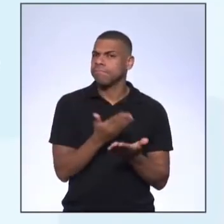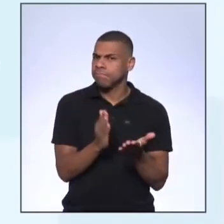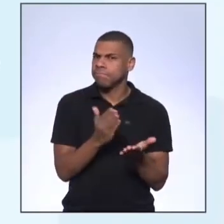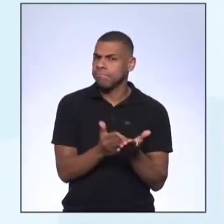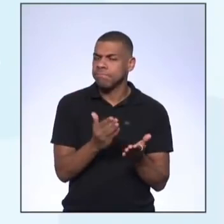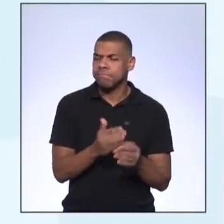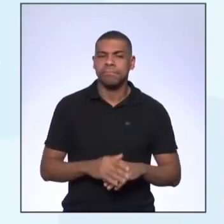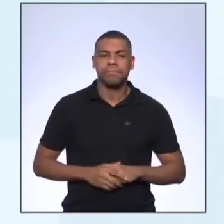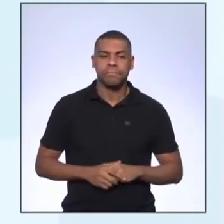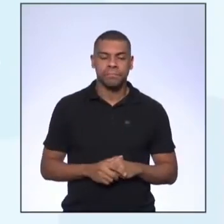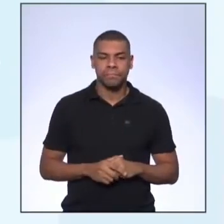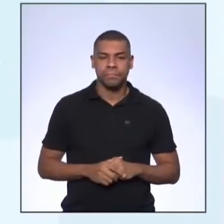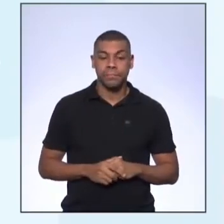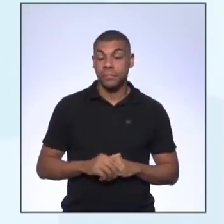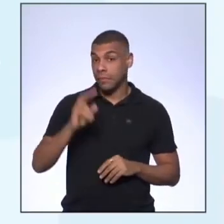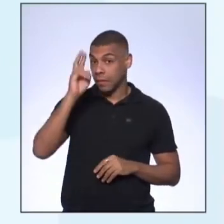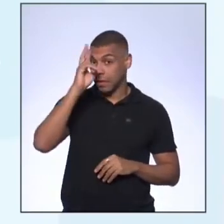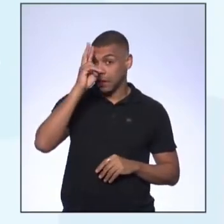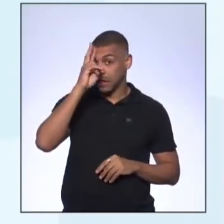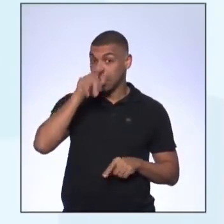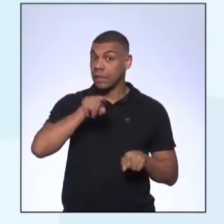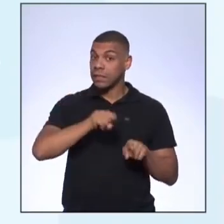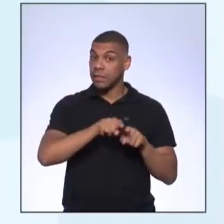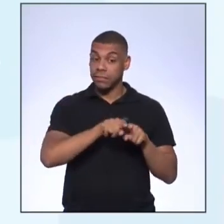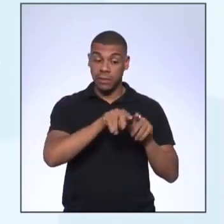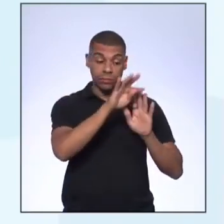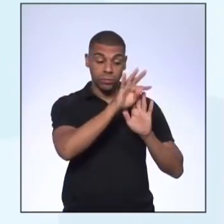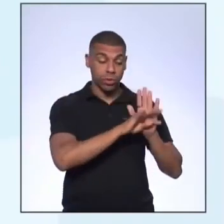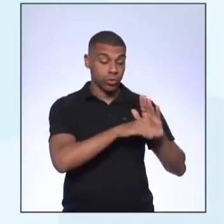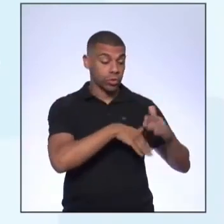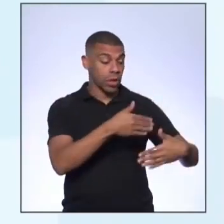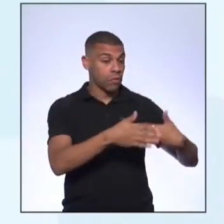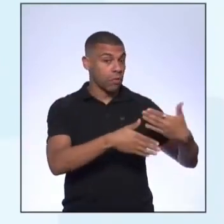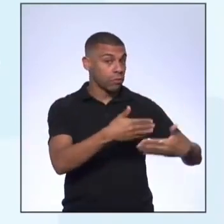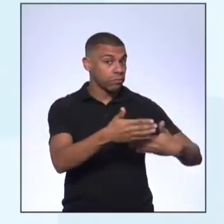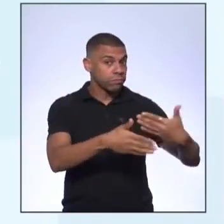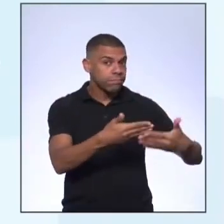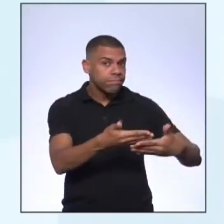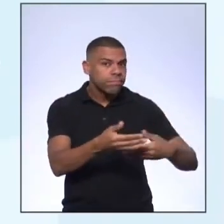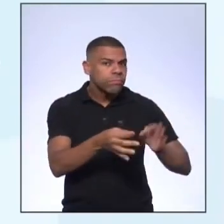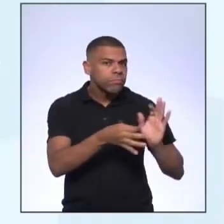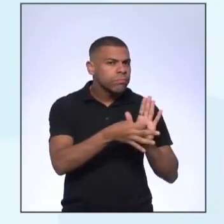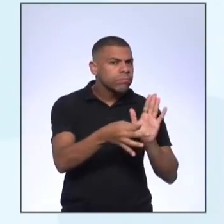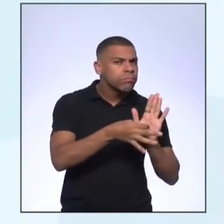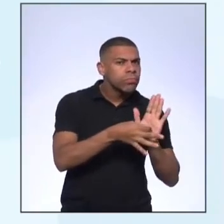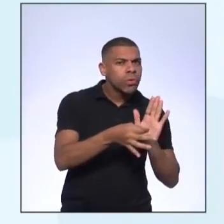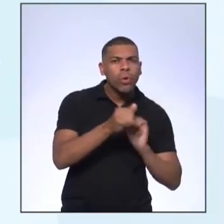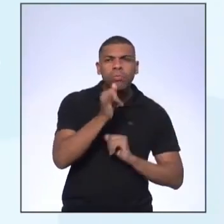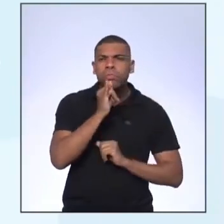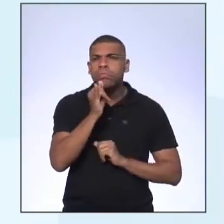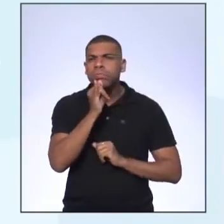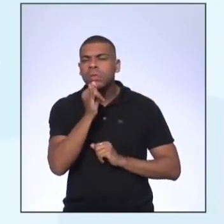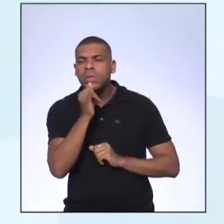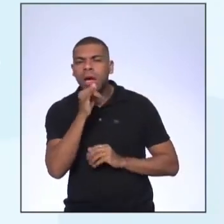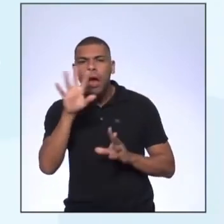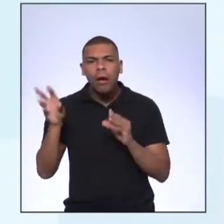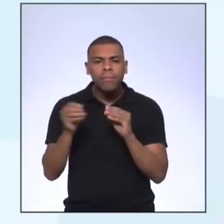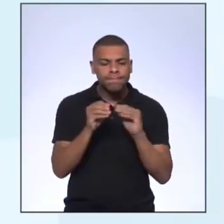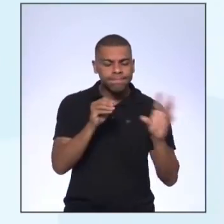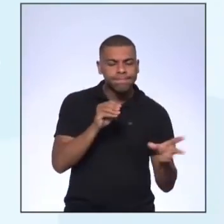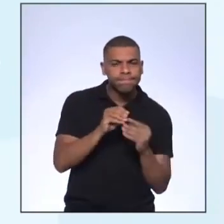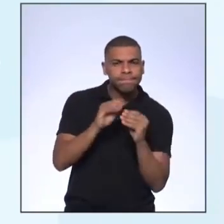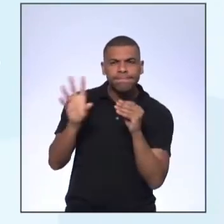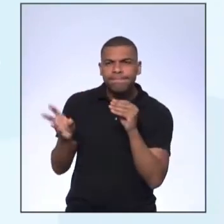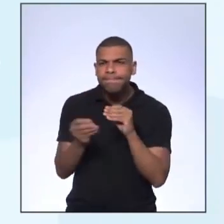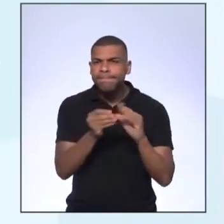para a próxima também. Lembre-se que seu texto deve conter o desenvolvimento, que são os argumentos, né? Os exemplos que comprovem os argumentos. Então, você